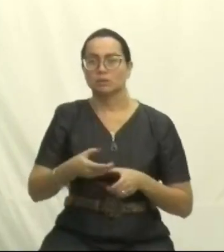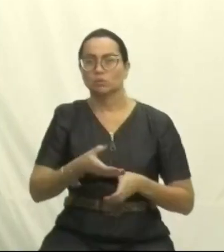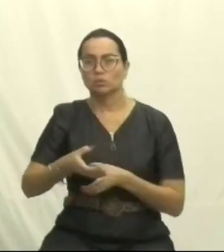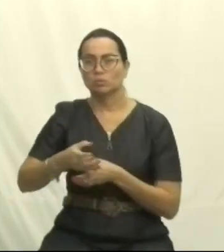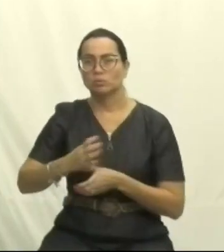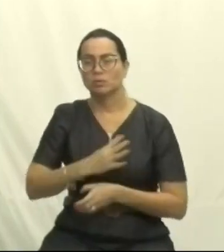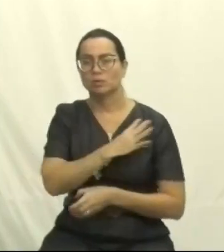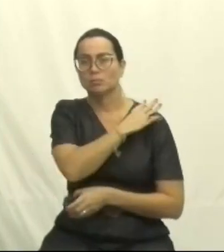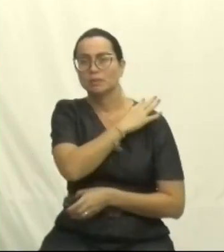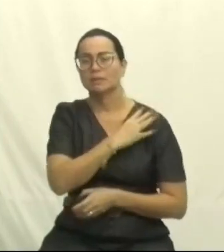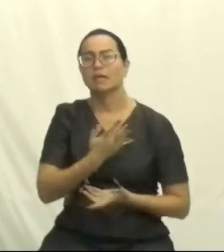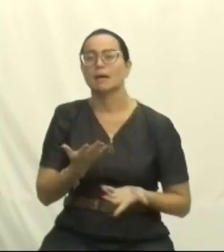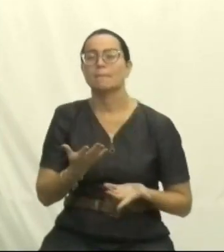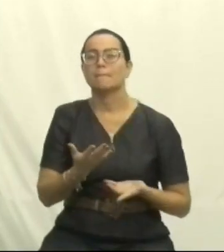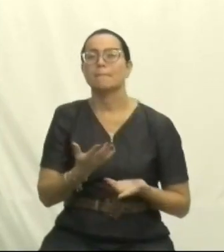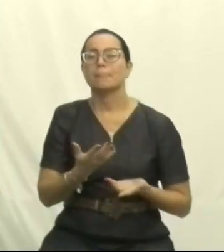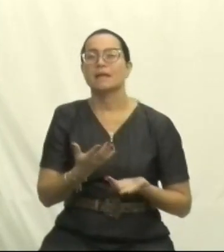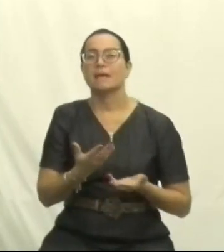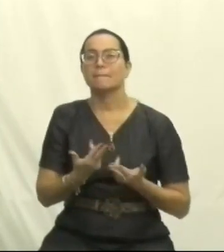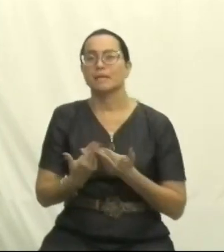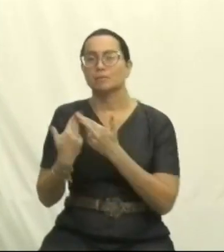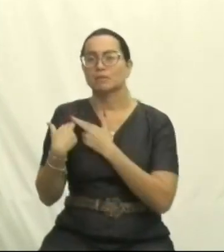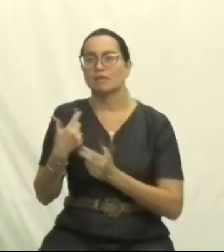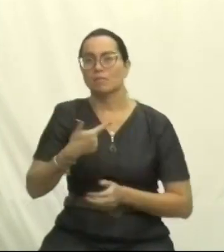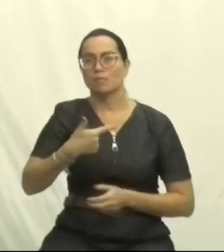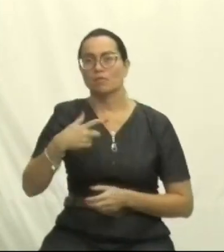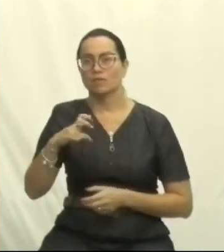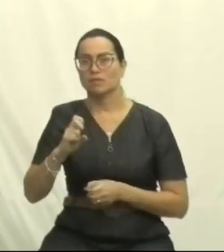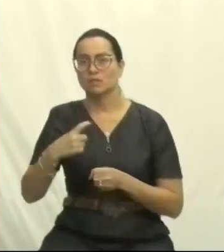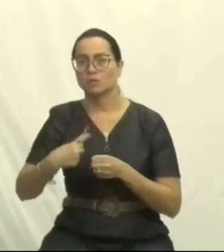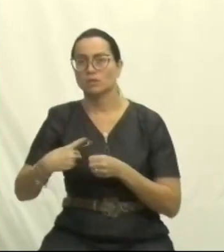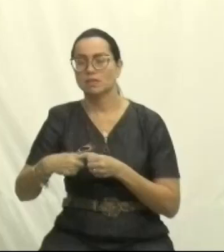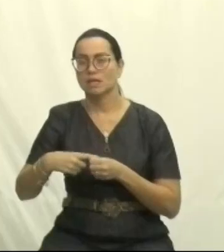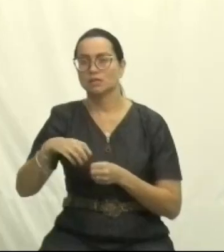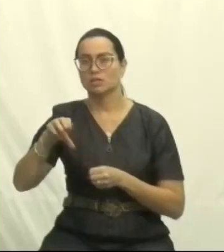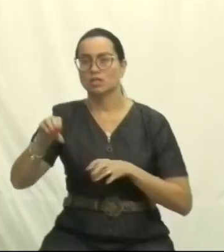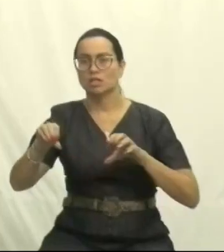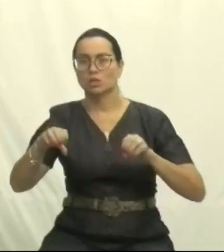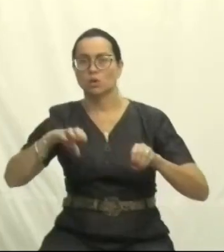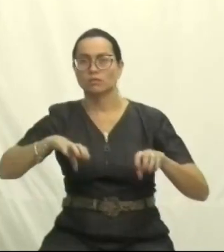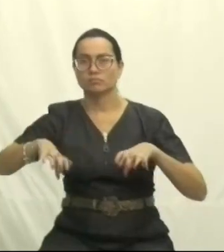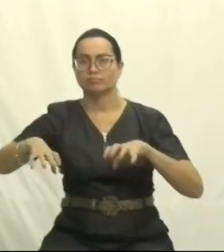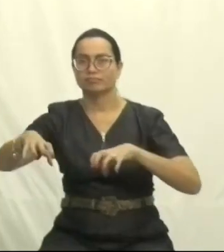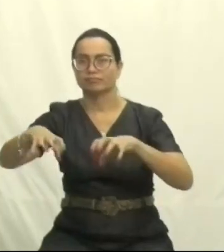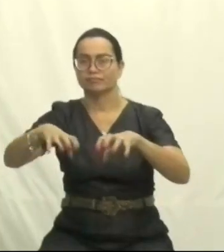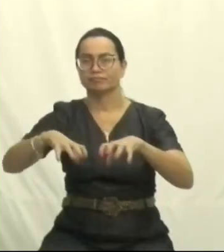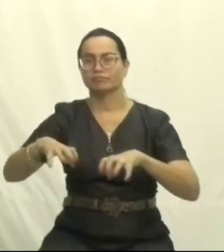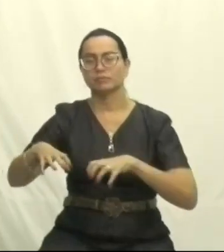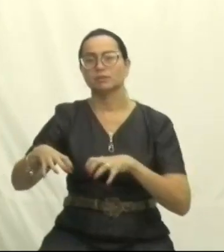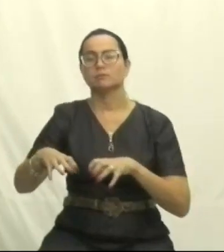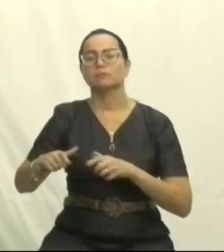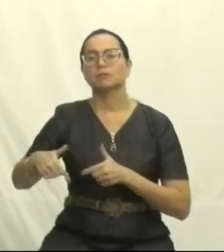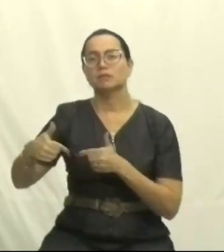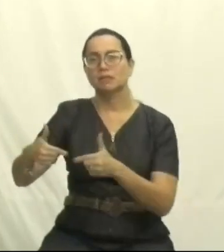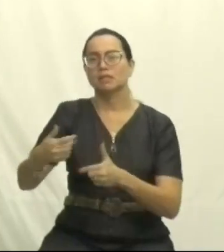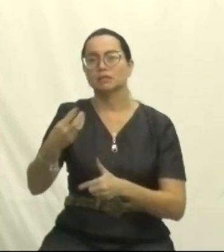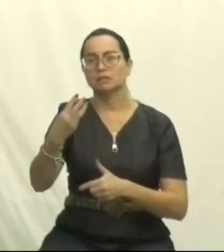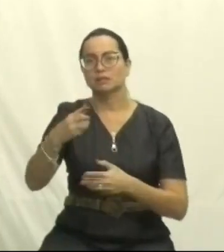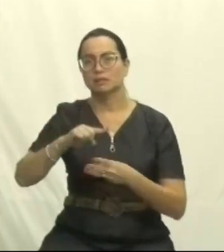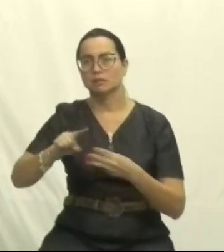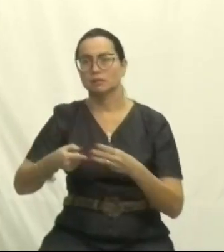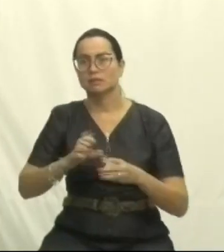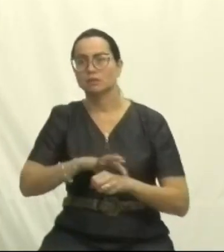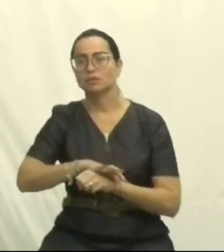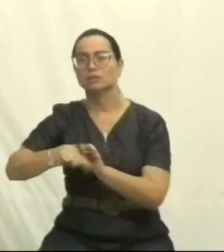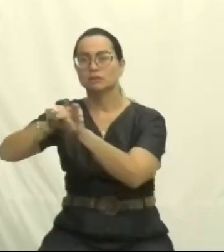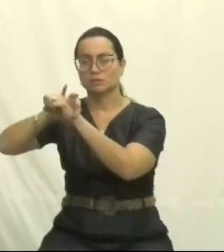é responsável por 25 cidades, dividido em 9 quartéis operacionais e 3 seções de